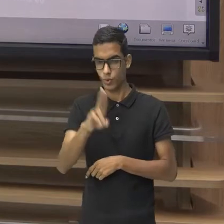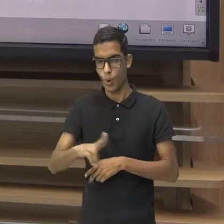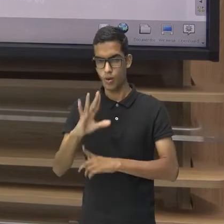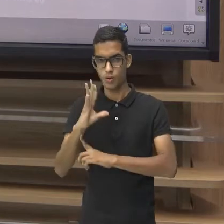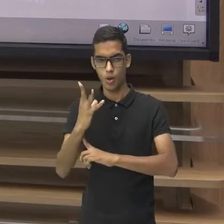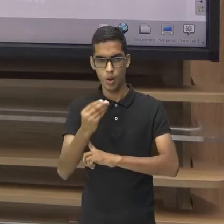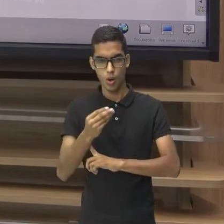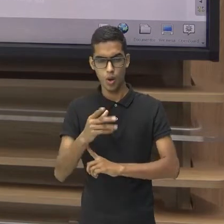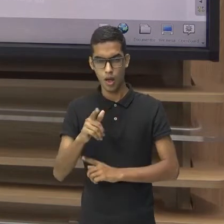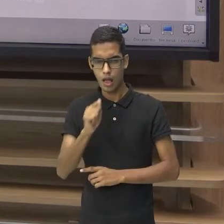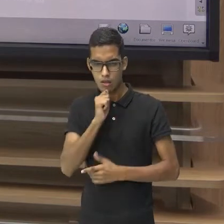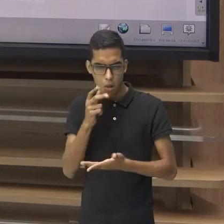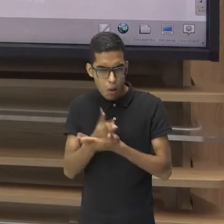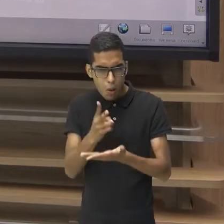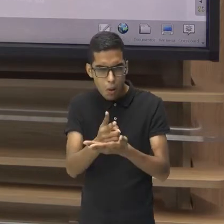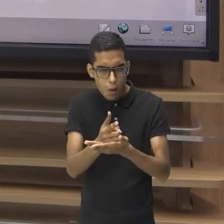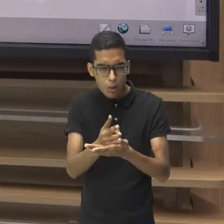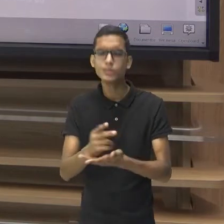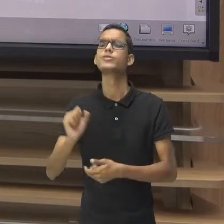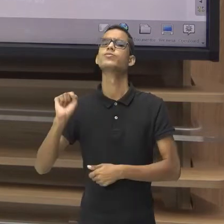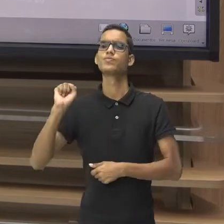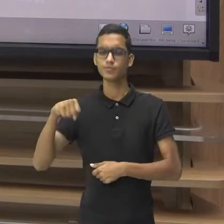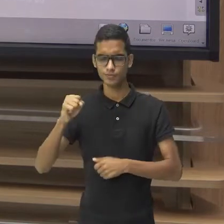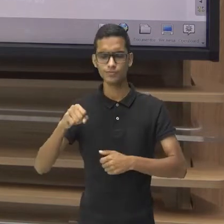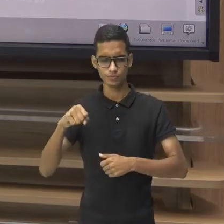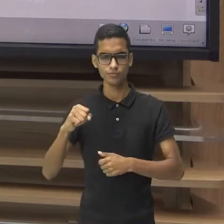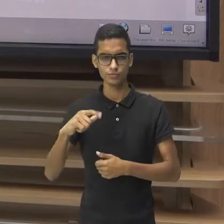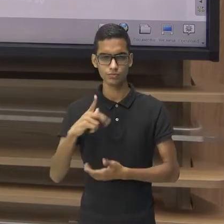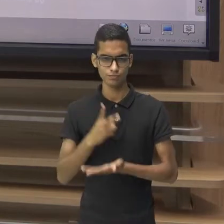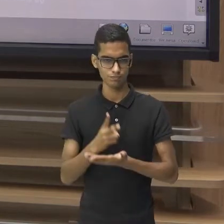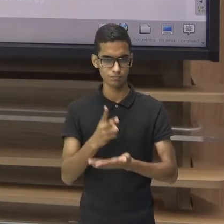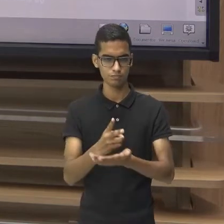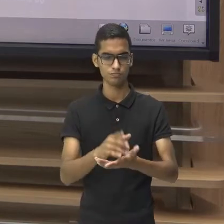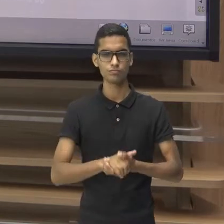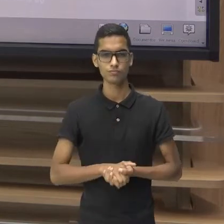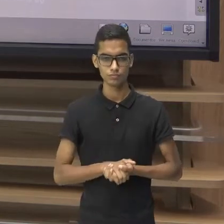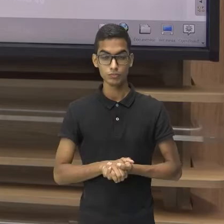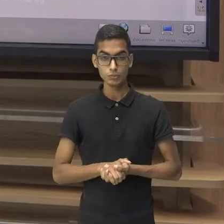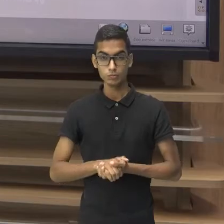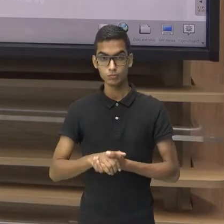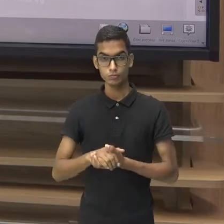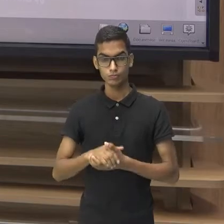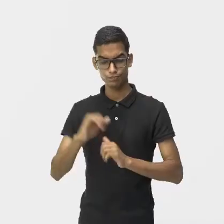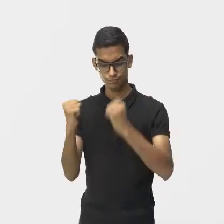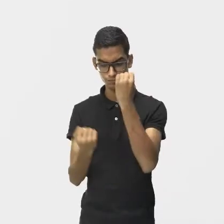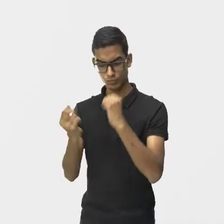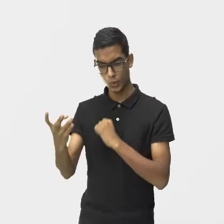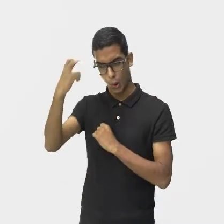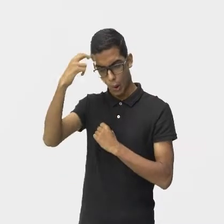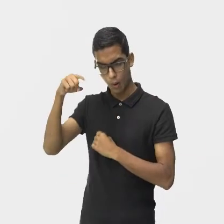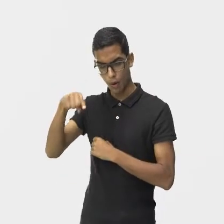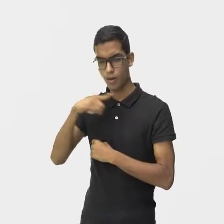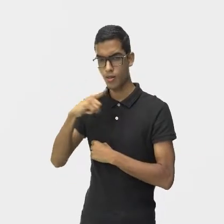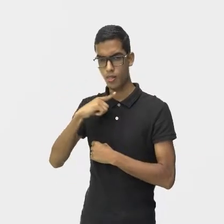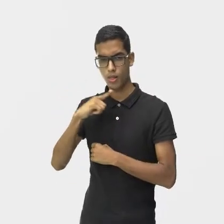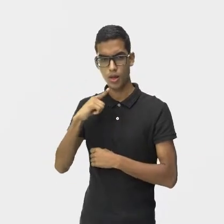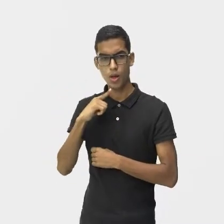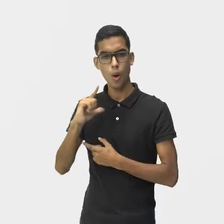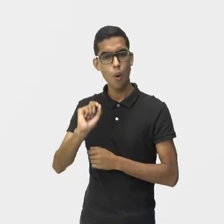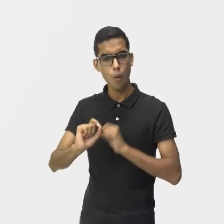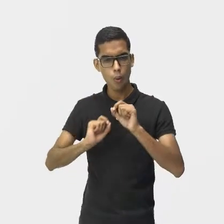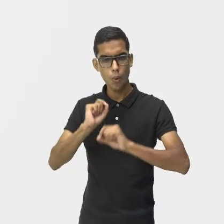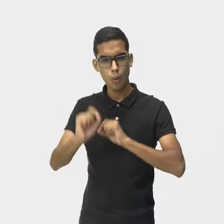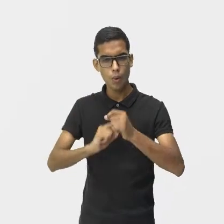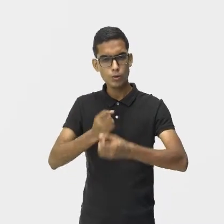dias de hoje? Sim, continua até os dias de hoje. A indústria da cultura produz cultura para as